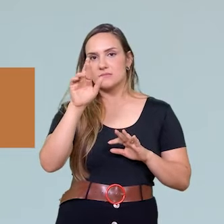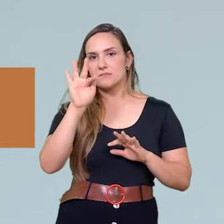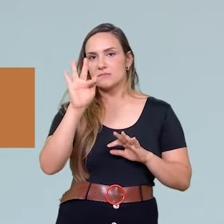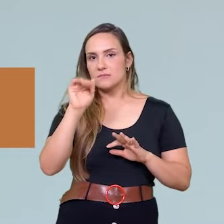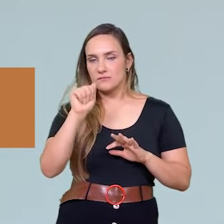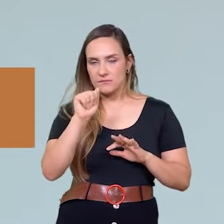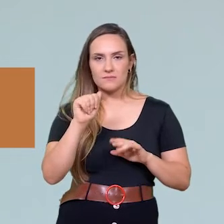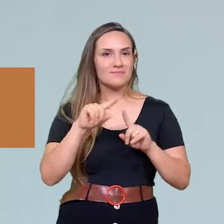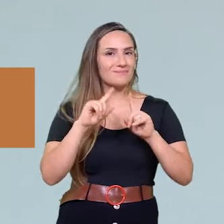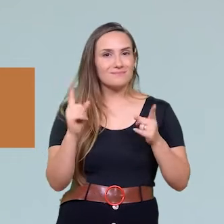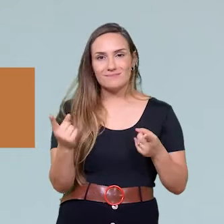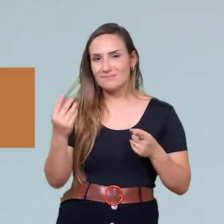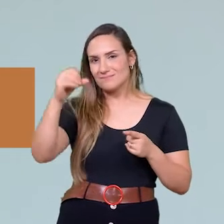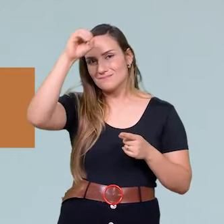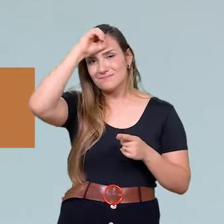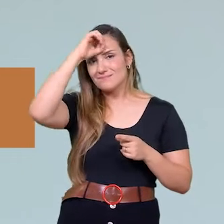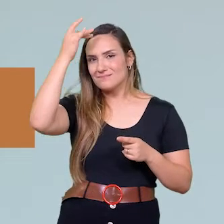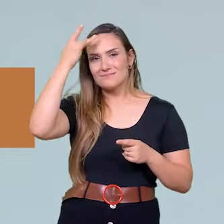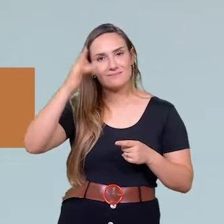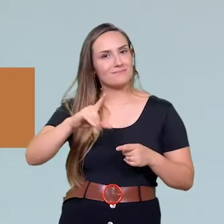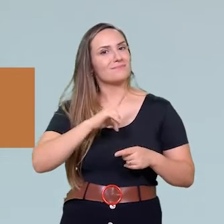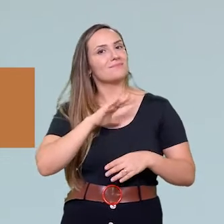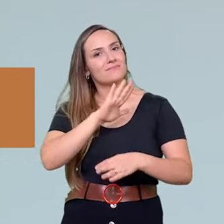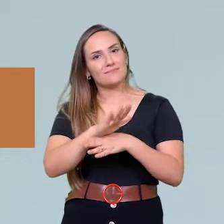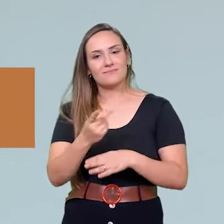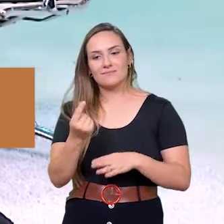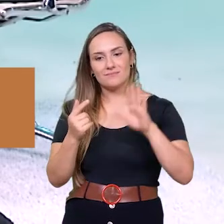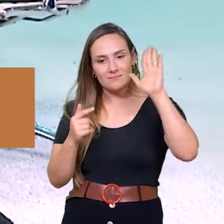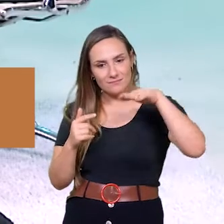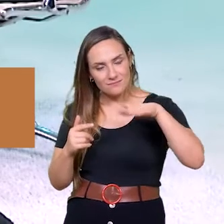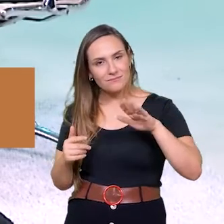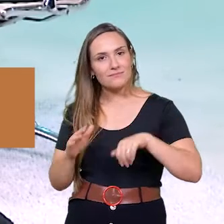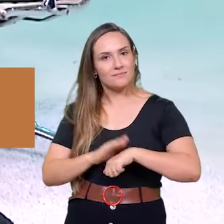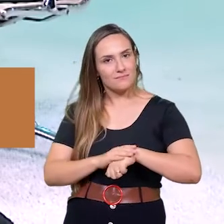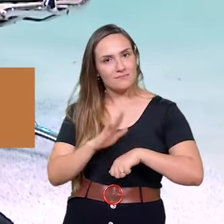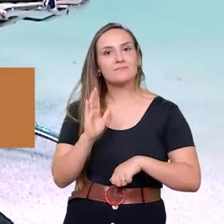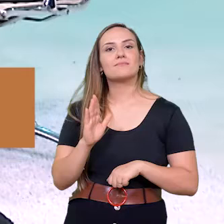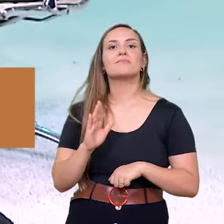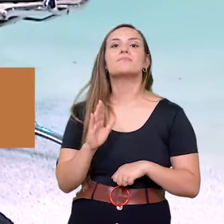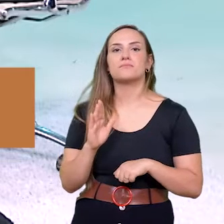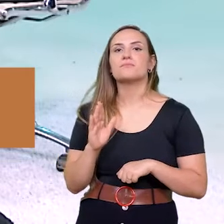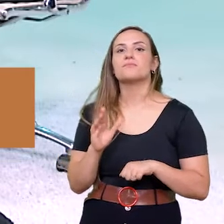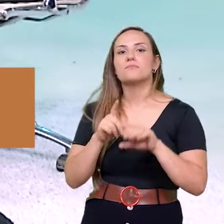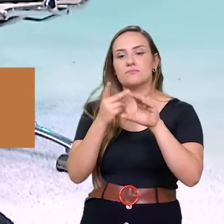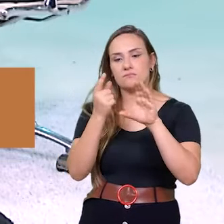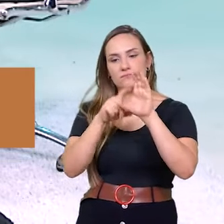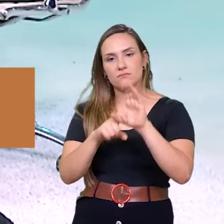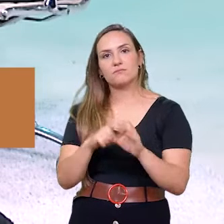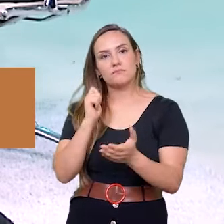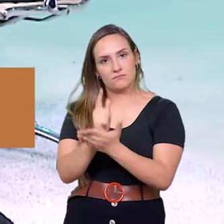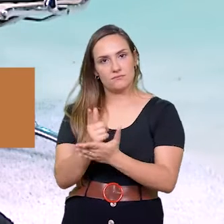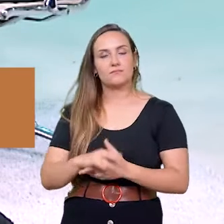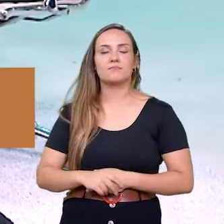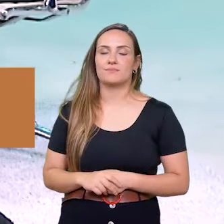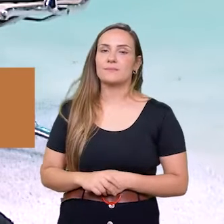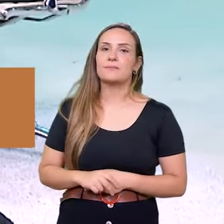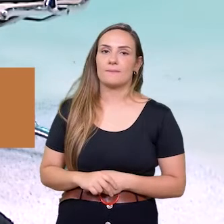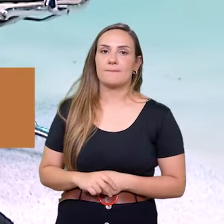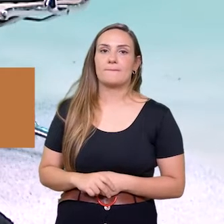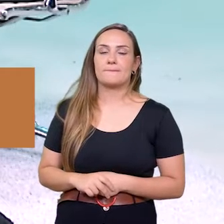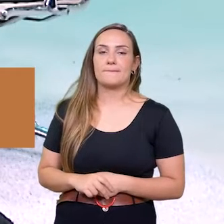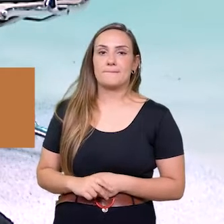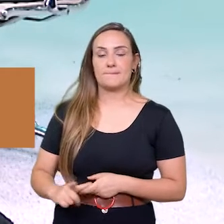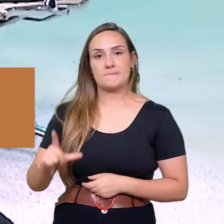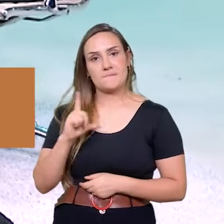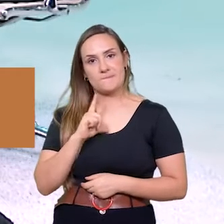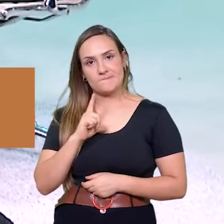desconhece o benefício. E é um barateamento, uma redução substancial do preço da energia.